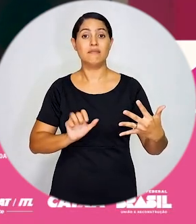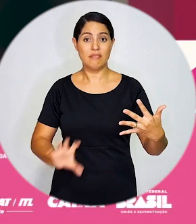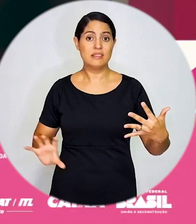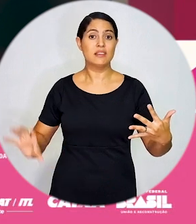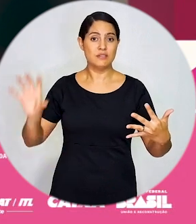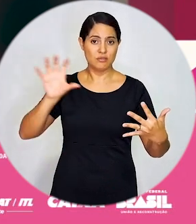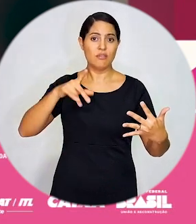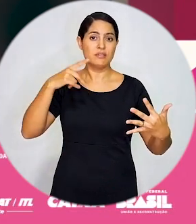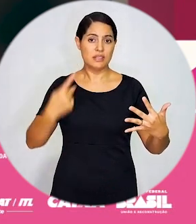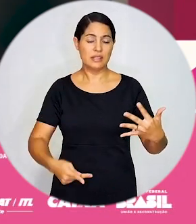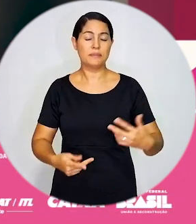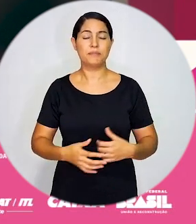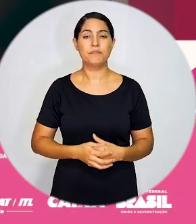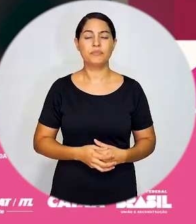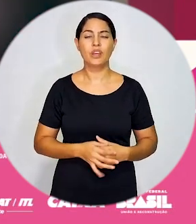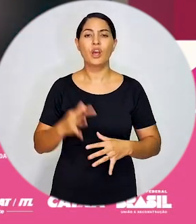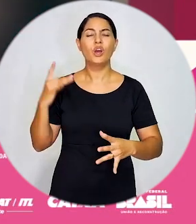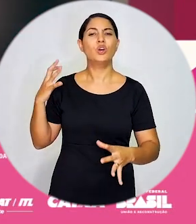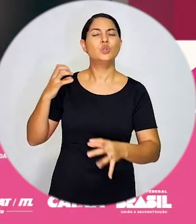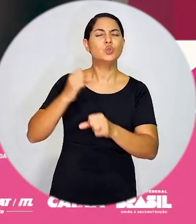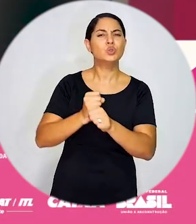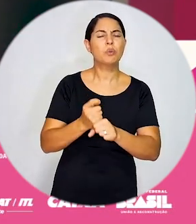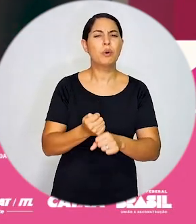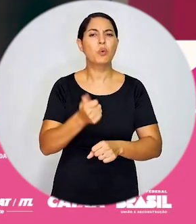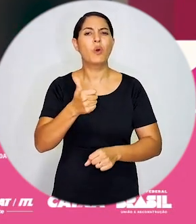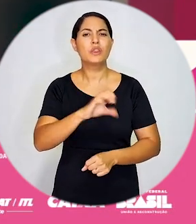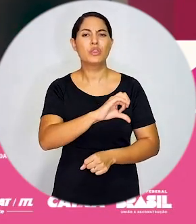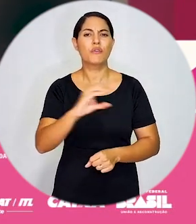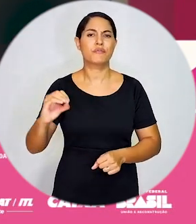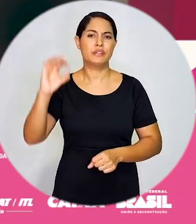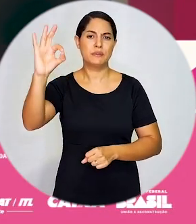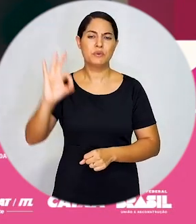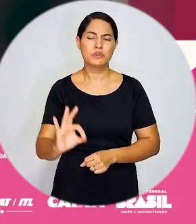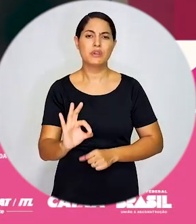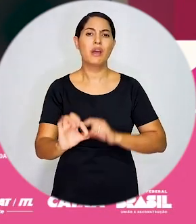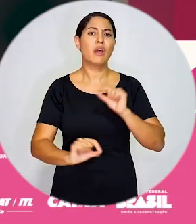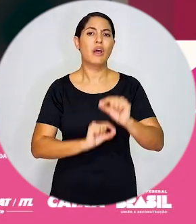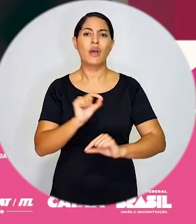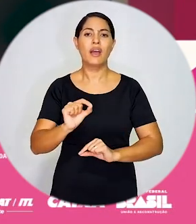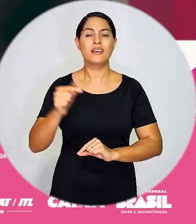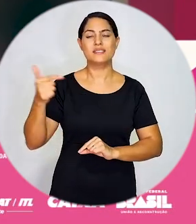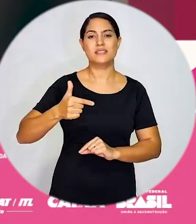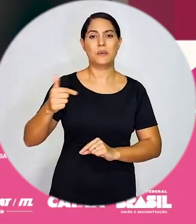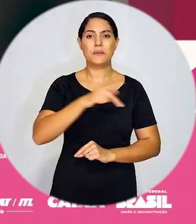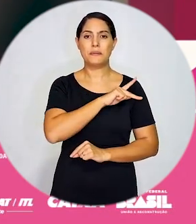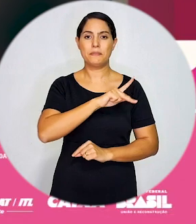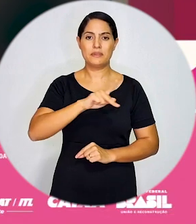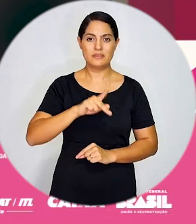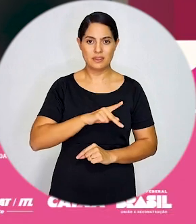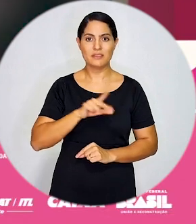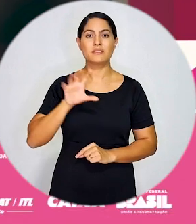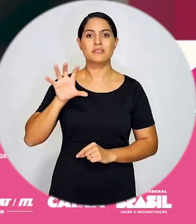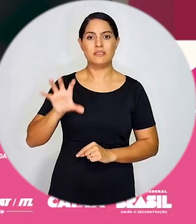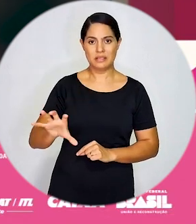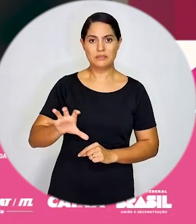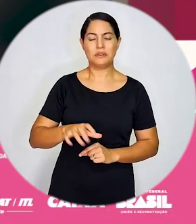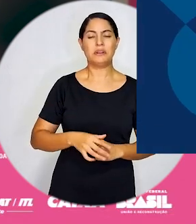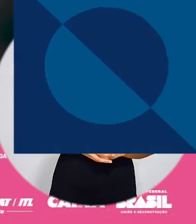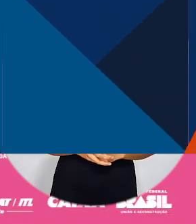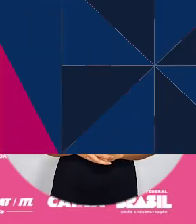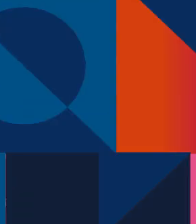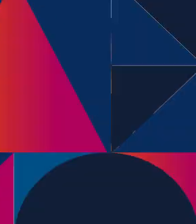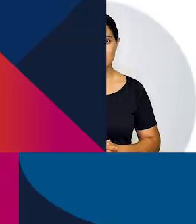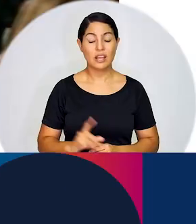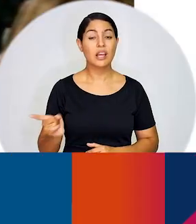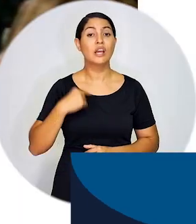das subseções daqui. Quase 90% das mulheres são de vice-presidentes do Conselho